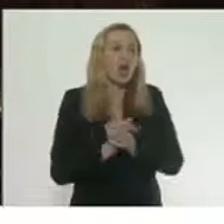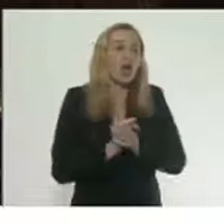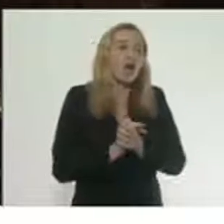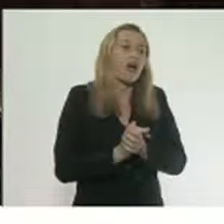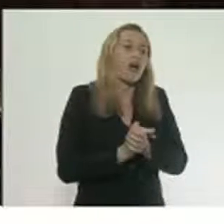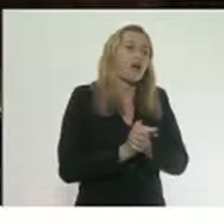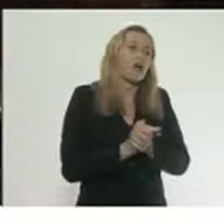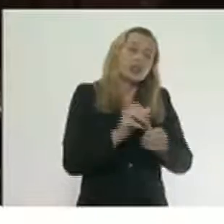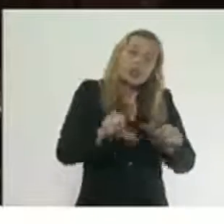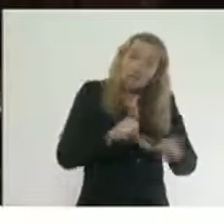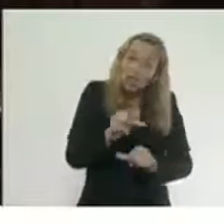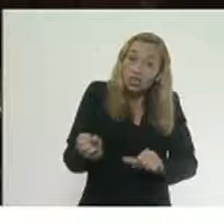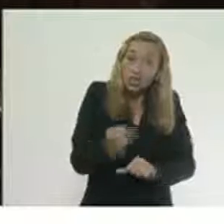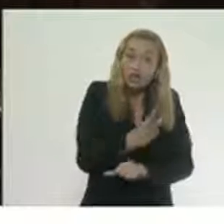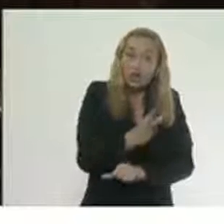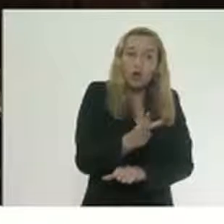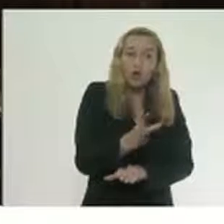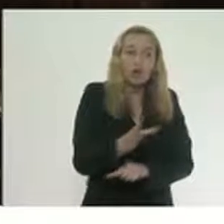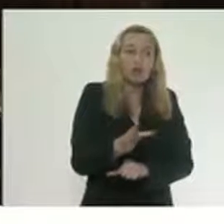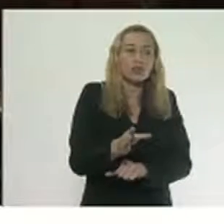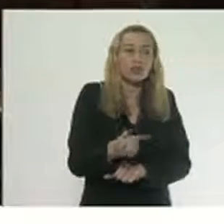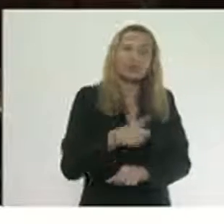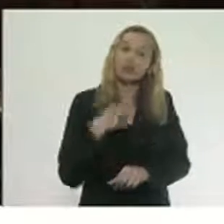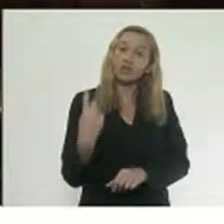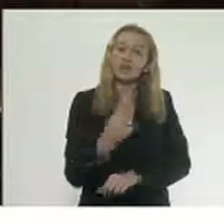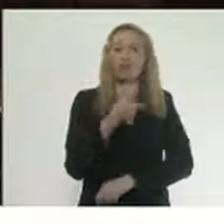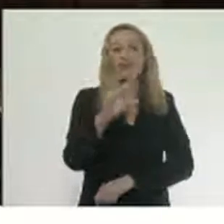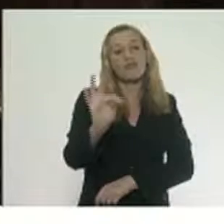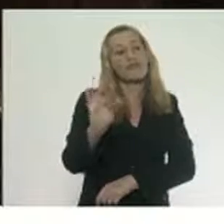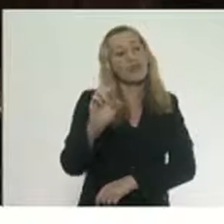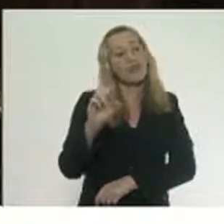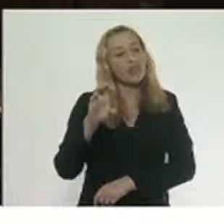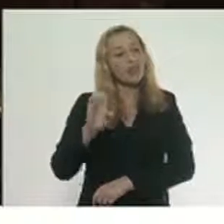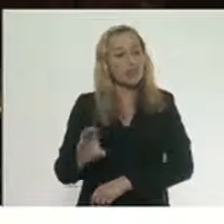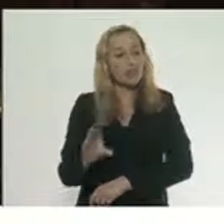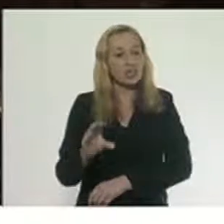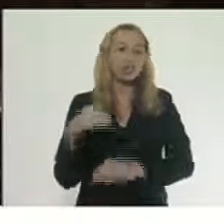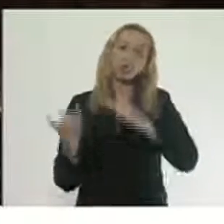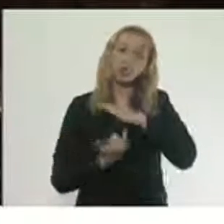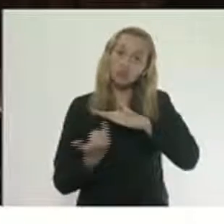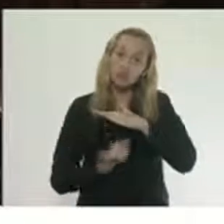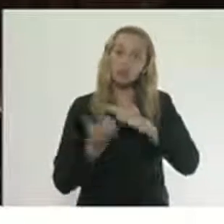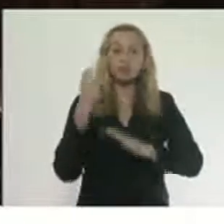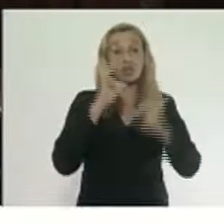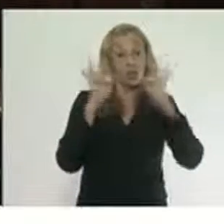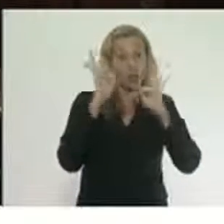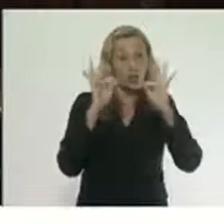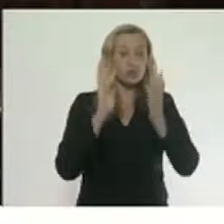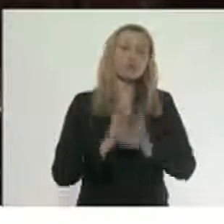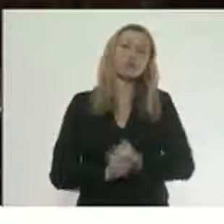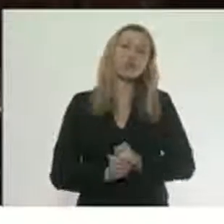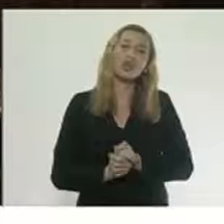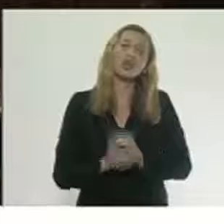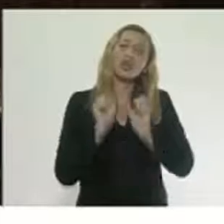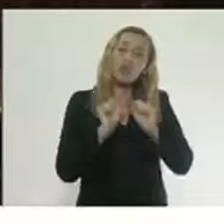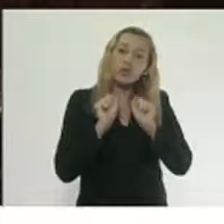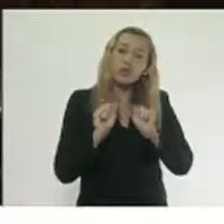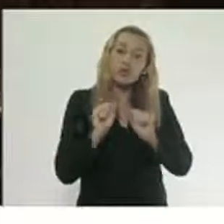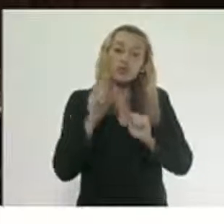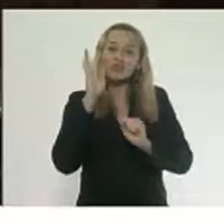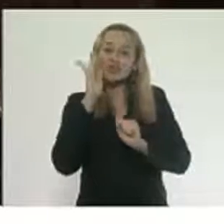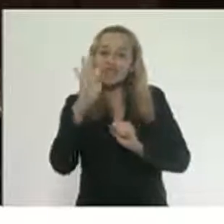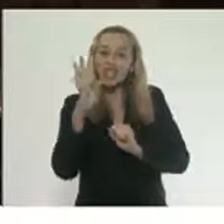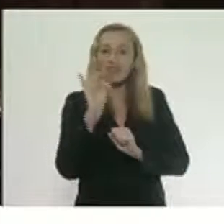a transformação da nossa FAETEC num Instituto Estadual Tecnológico. Que a gente possa imaginar a